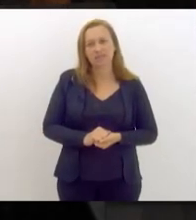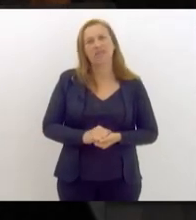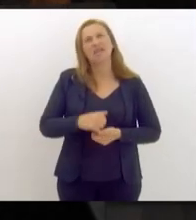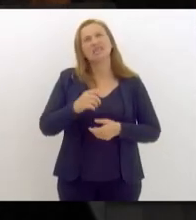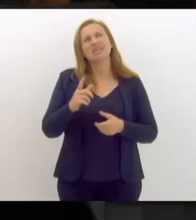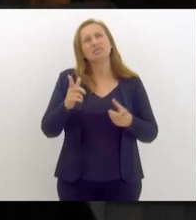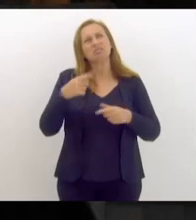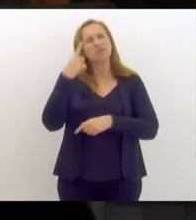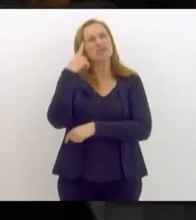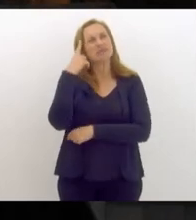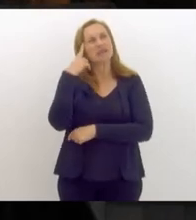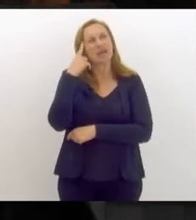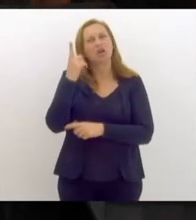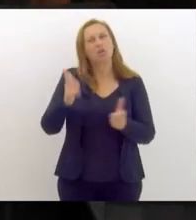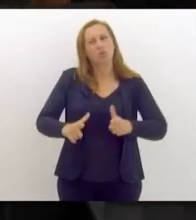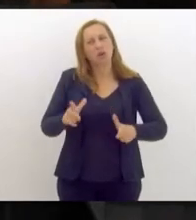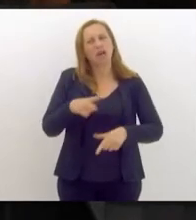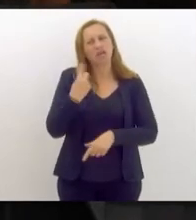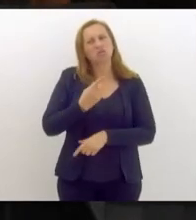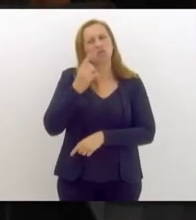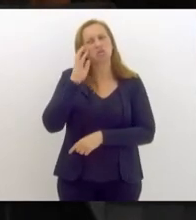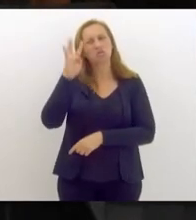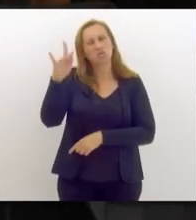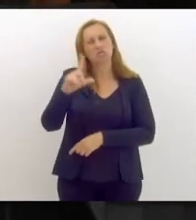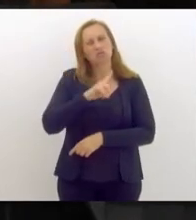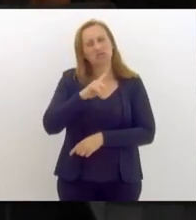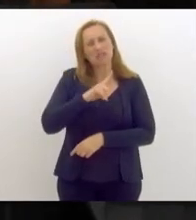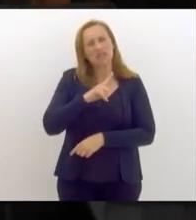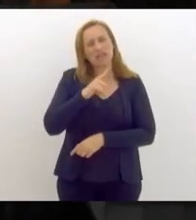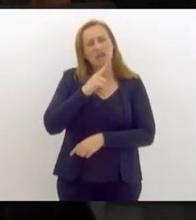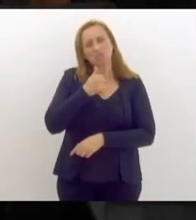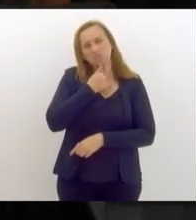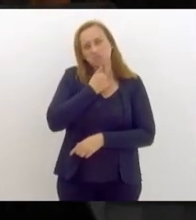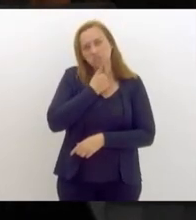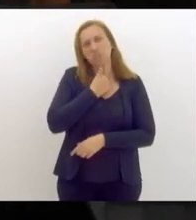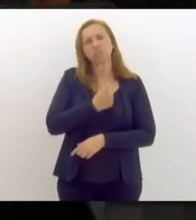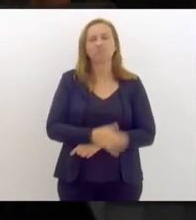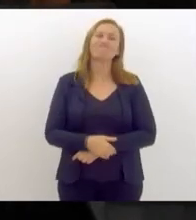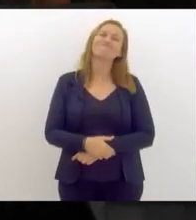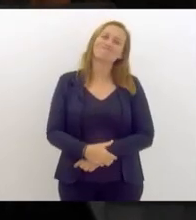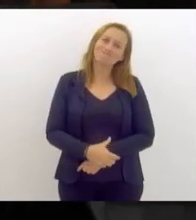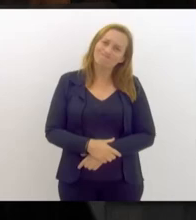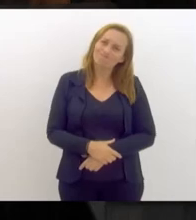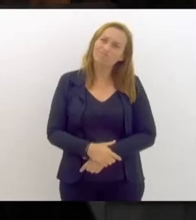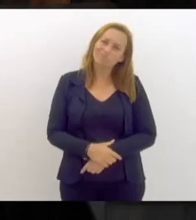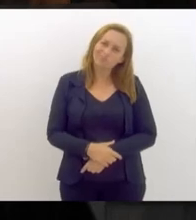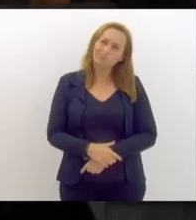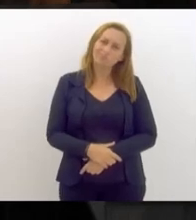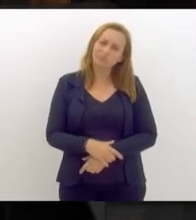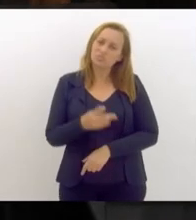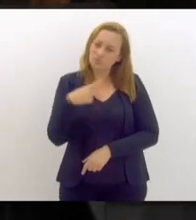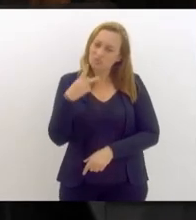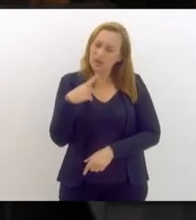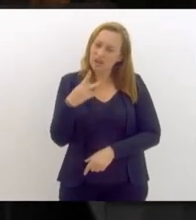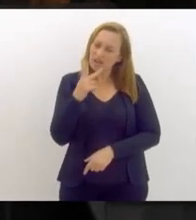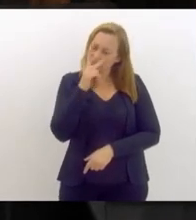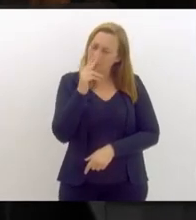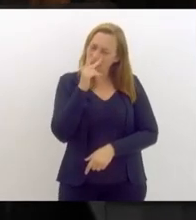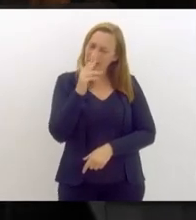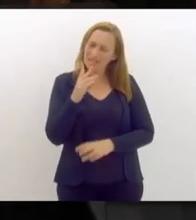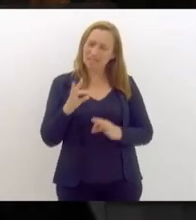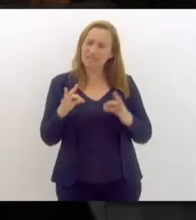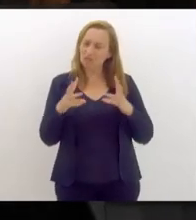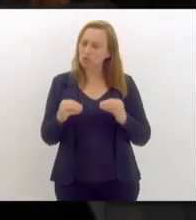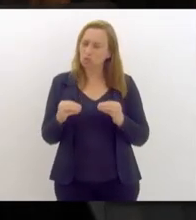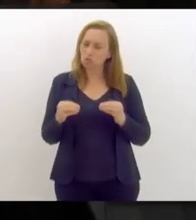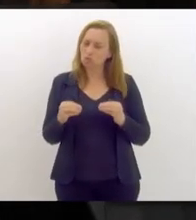sonhou eu fico triste né de dizer que parece que tá tudo